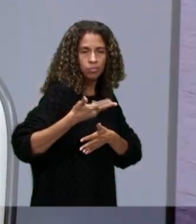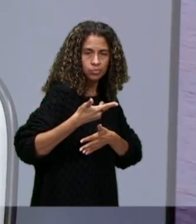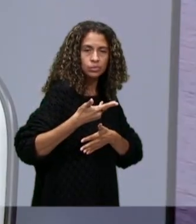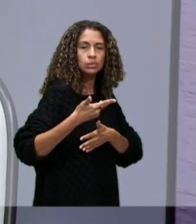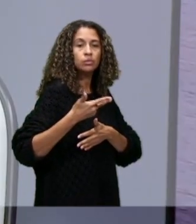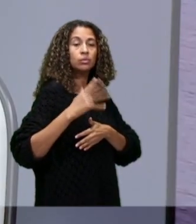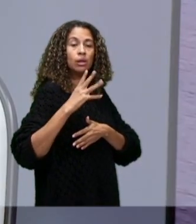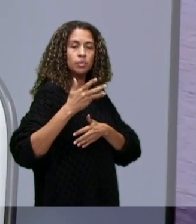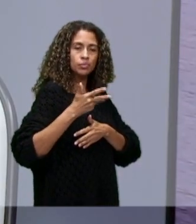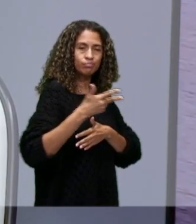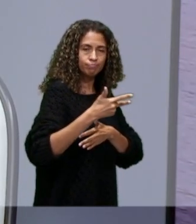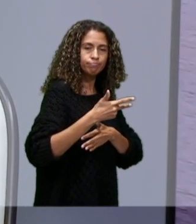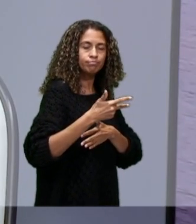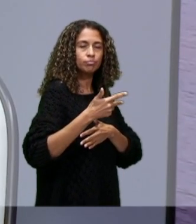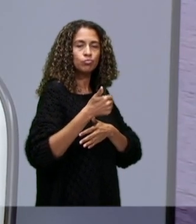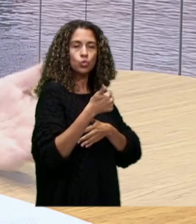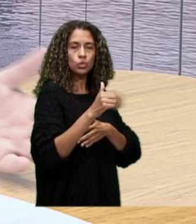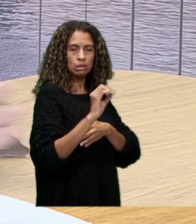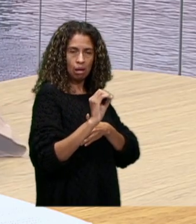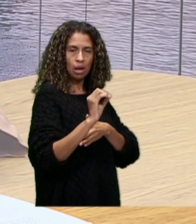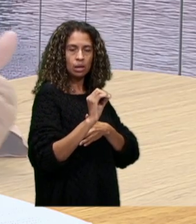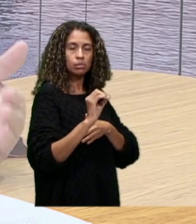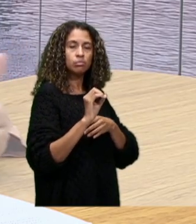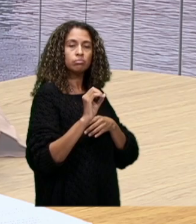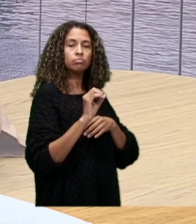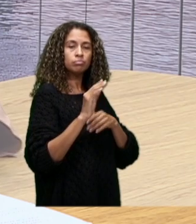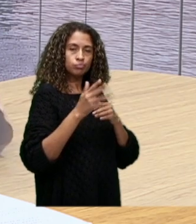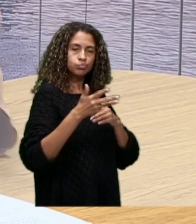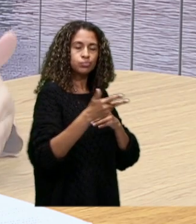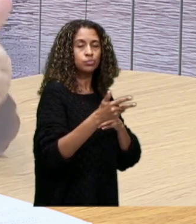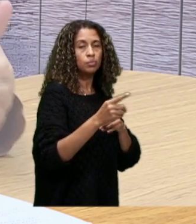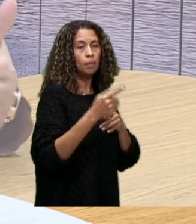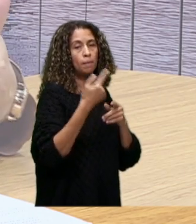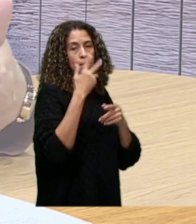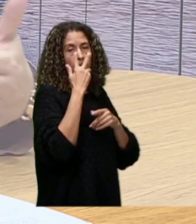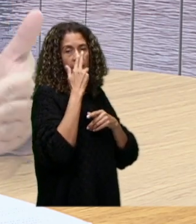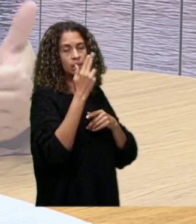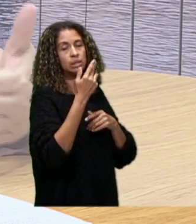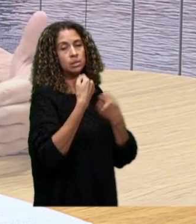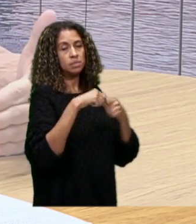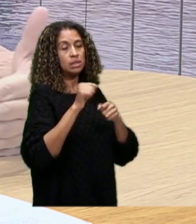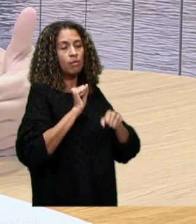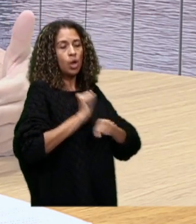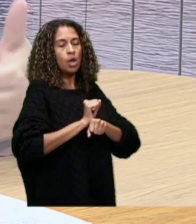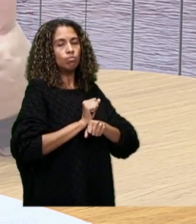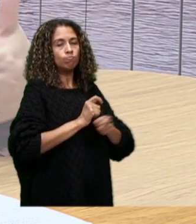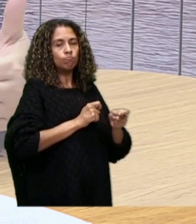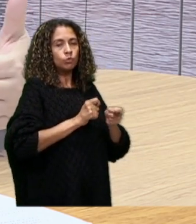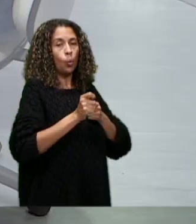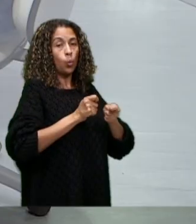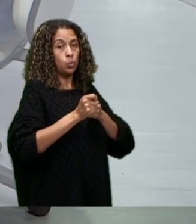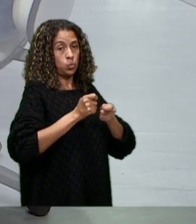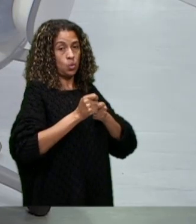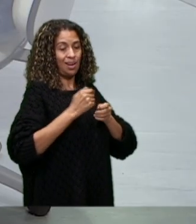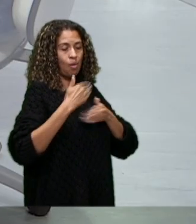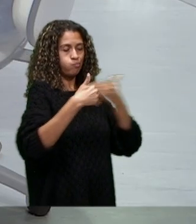mais acelerado ainda, embora se tenham pesquisas demonstrando que tinha que dar uma segurada, digamos assim, na